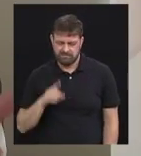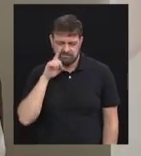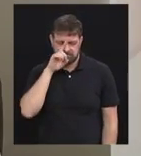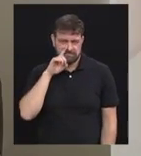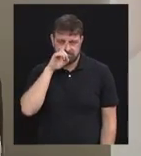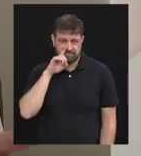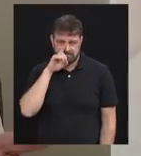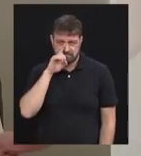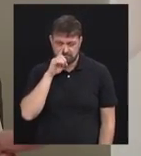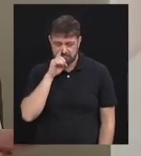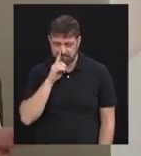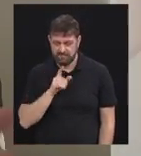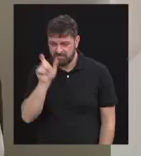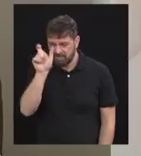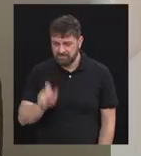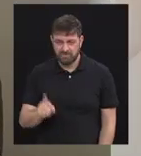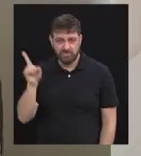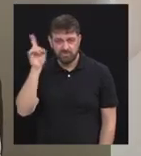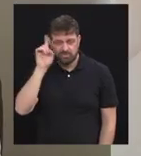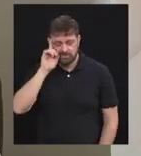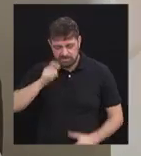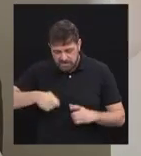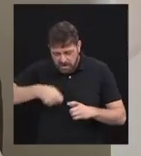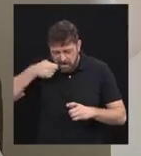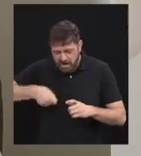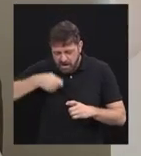faz uso cotidianamente, é